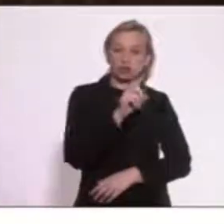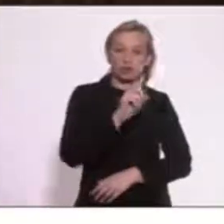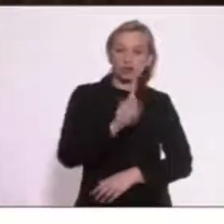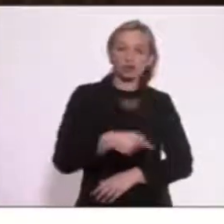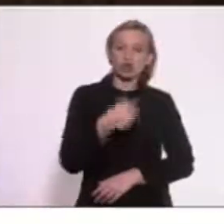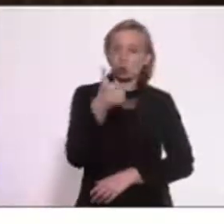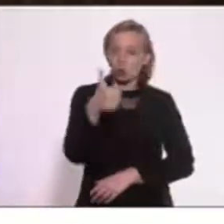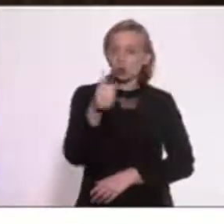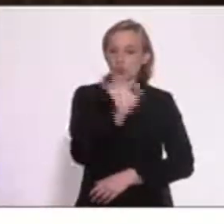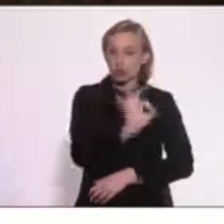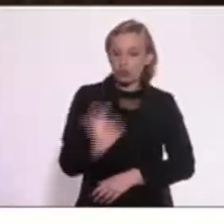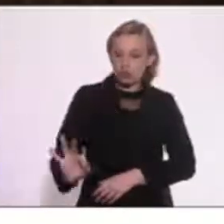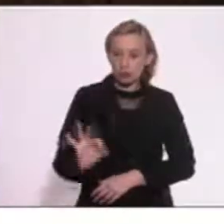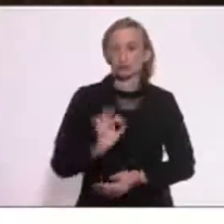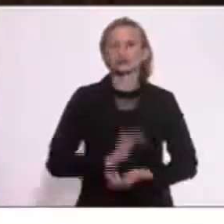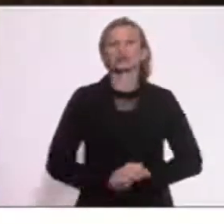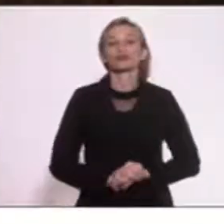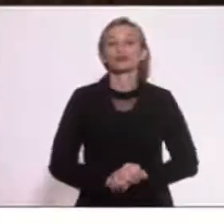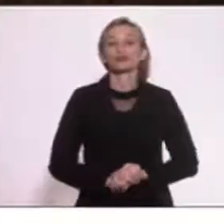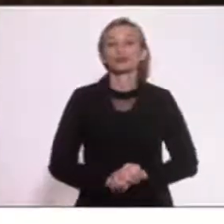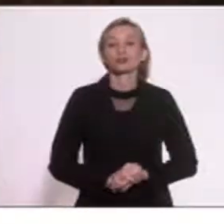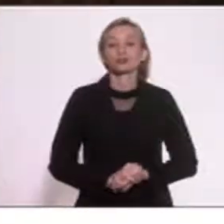37,61%,